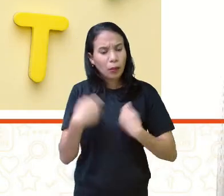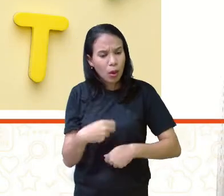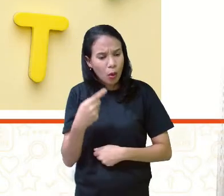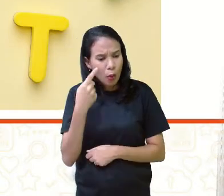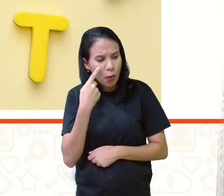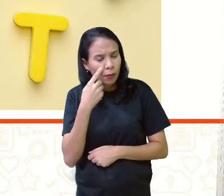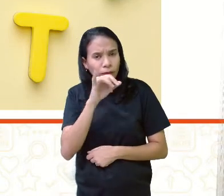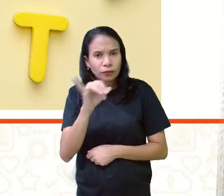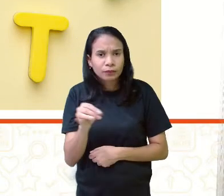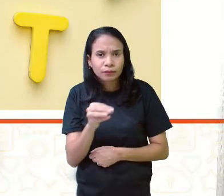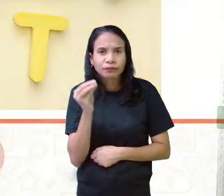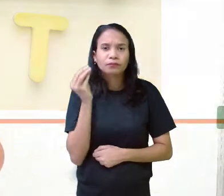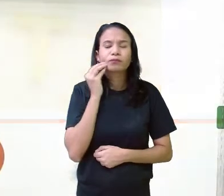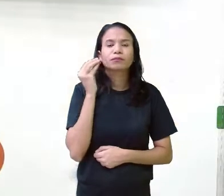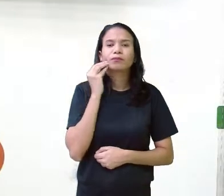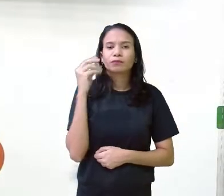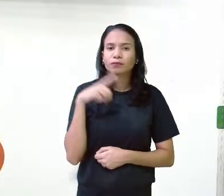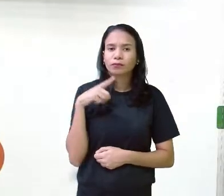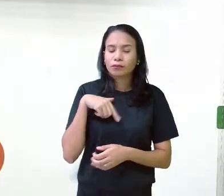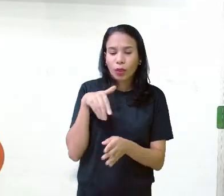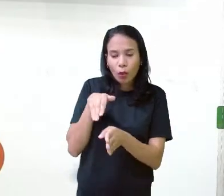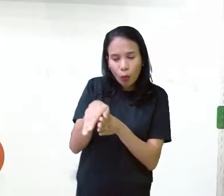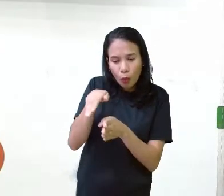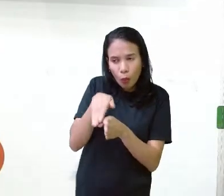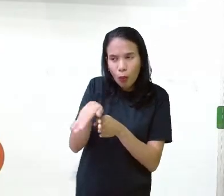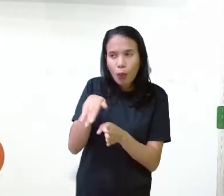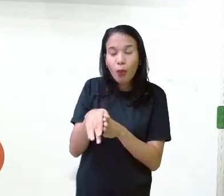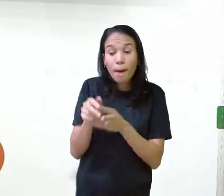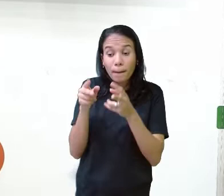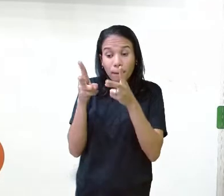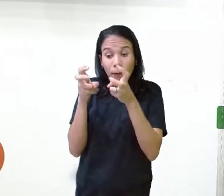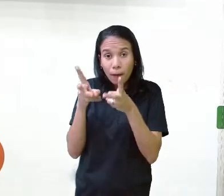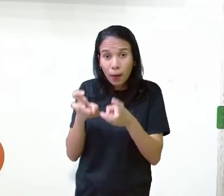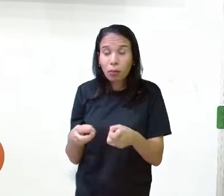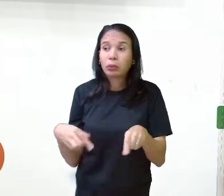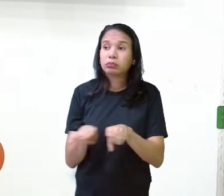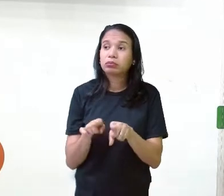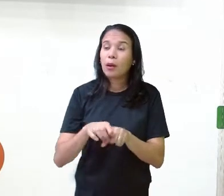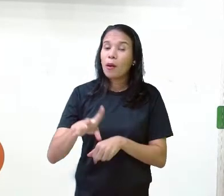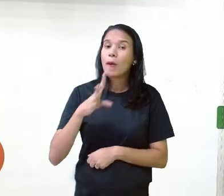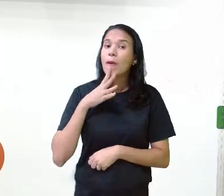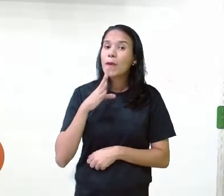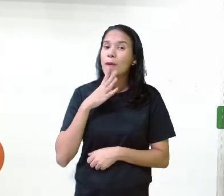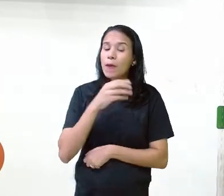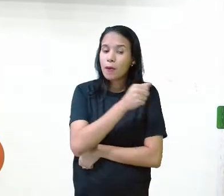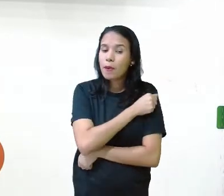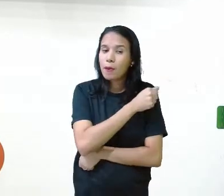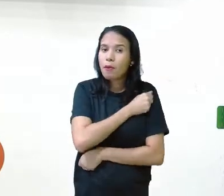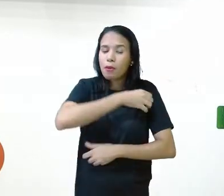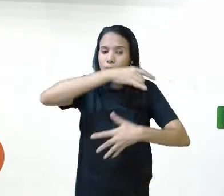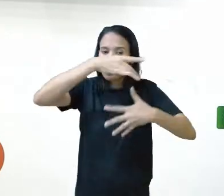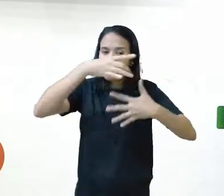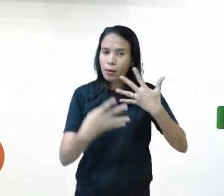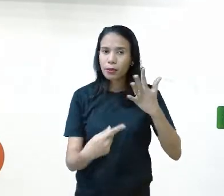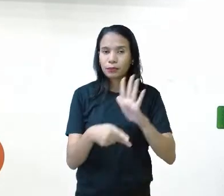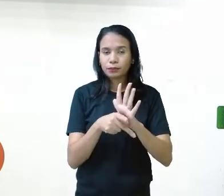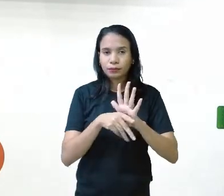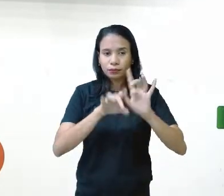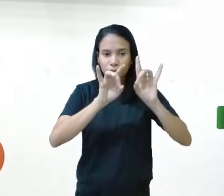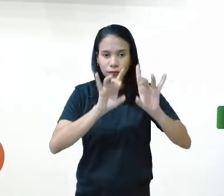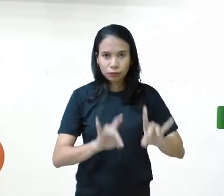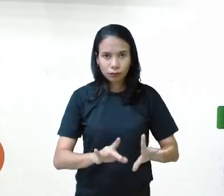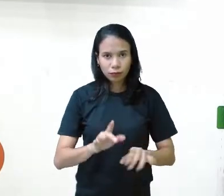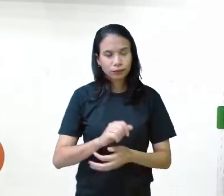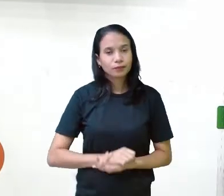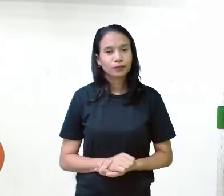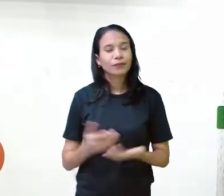ali oportunizando, orientando, percebendo, conhecendo esse estudante e conhecendo a especificidade